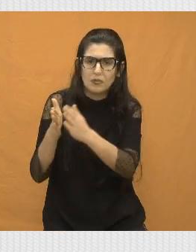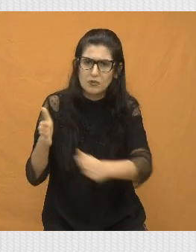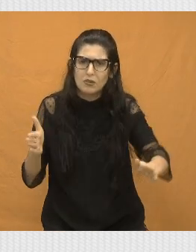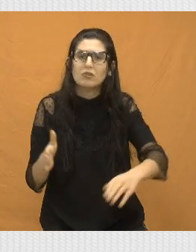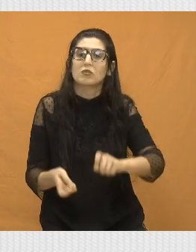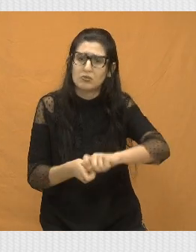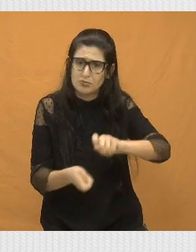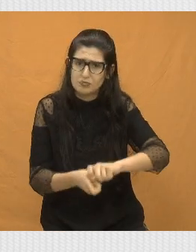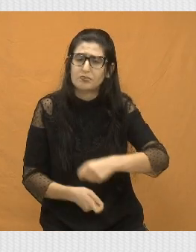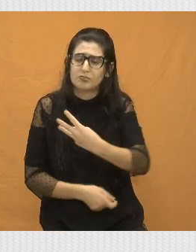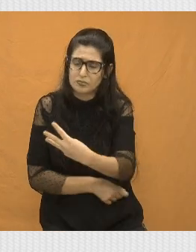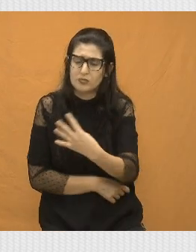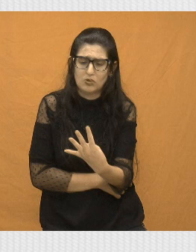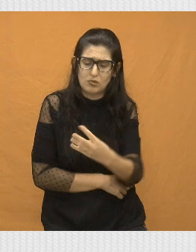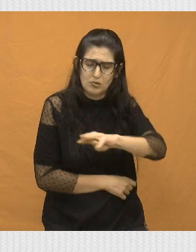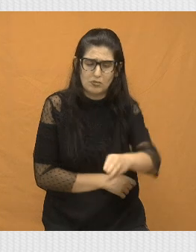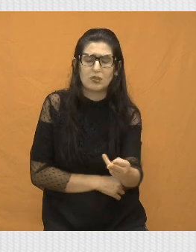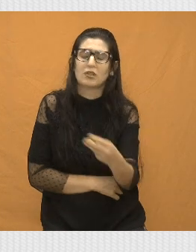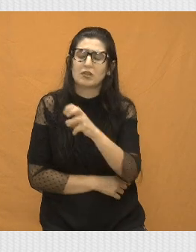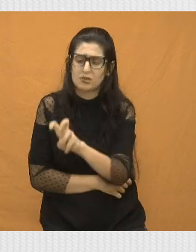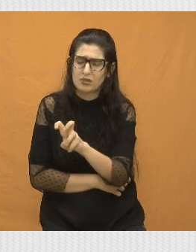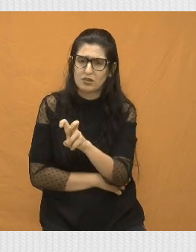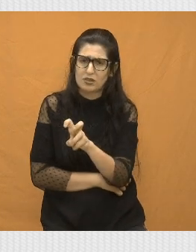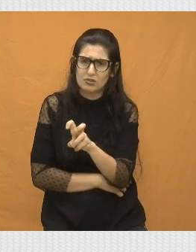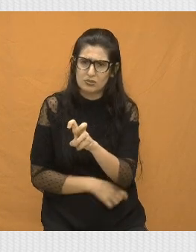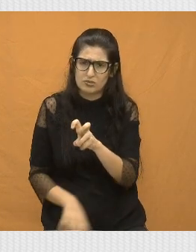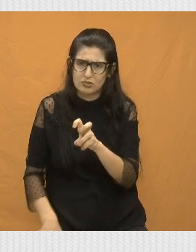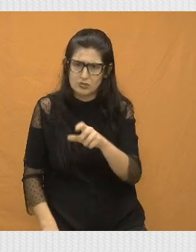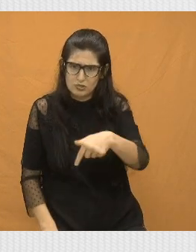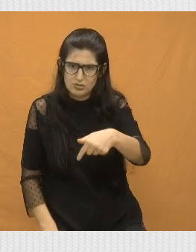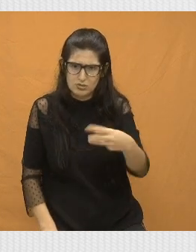milhões 573 mil, na ordem de